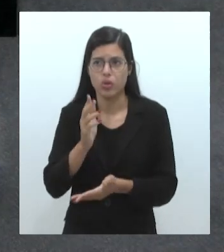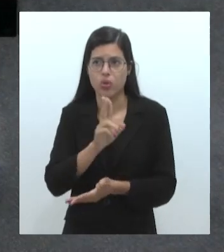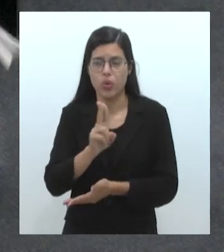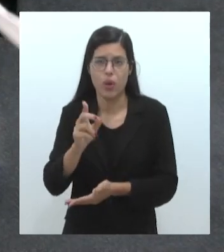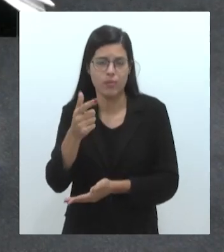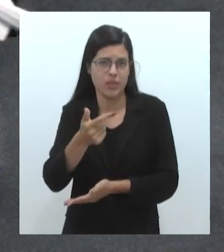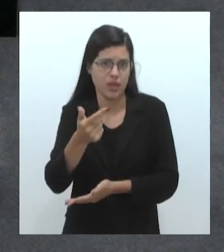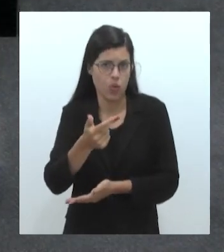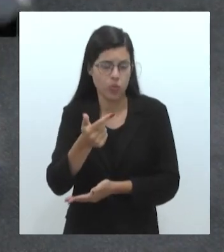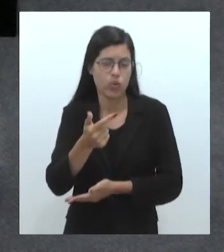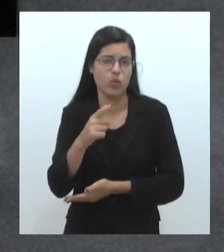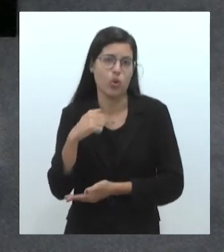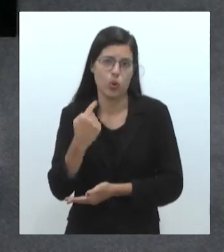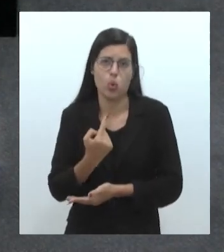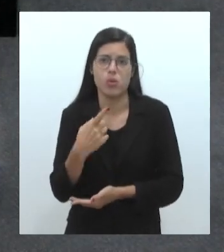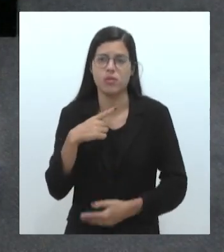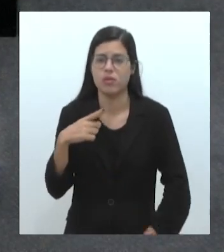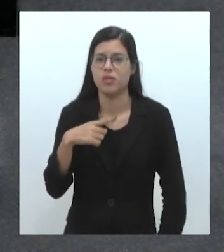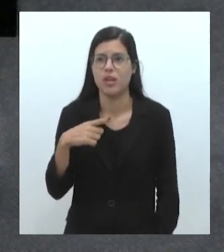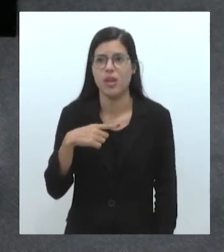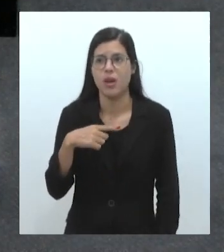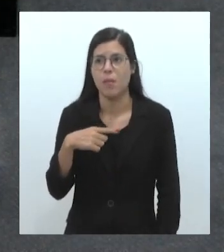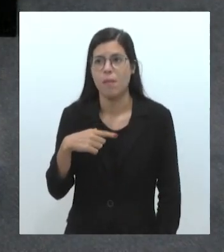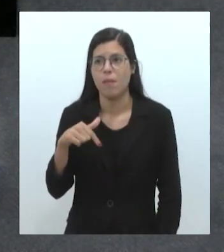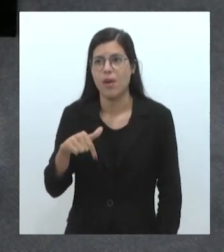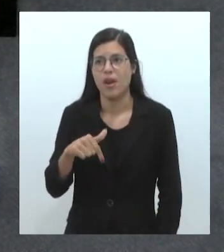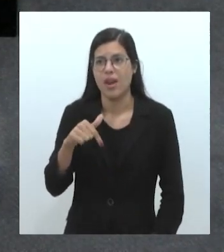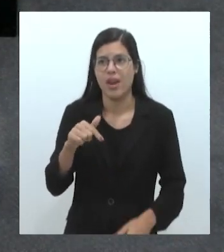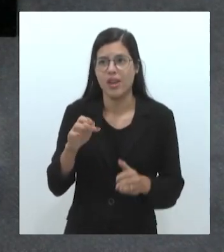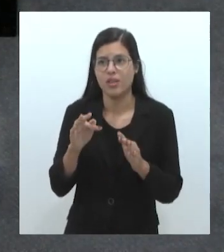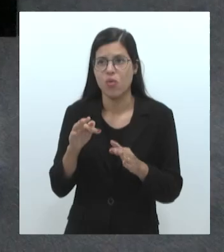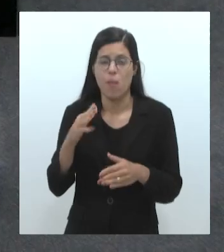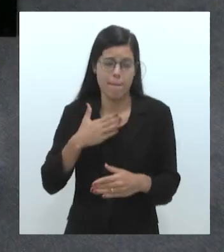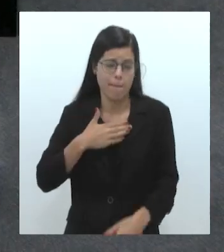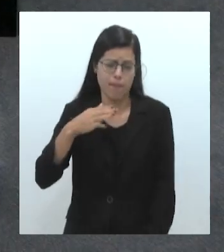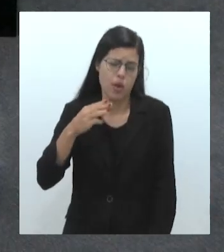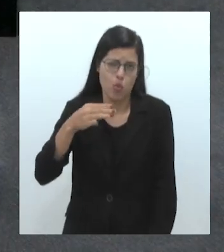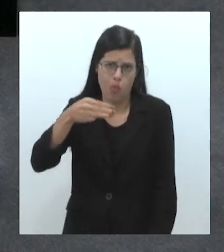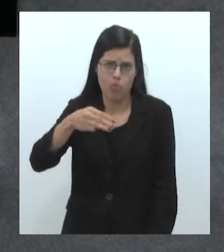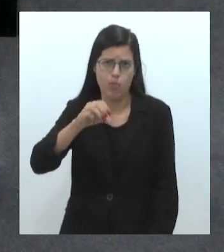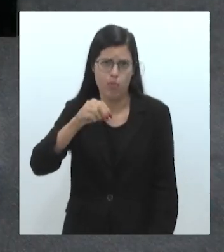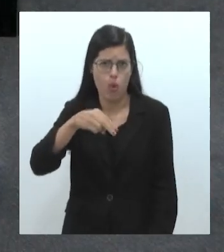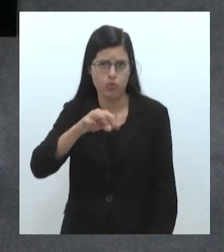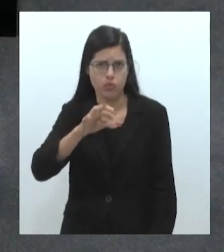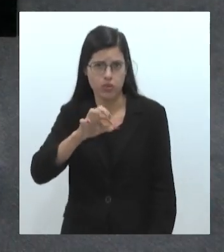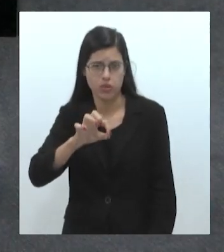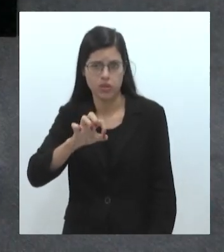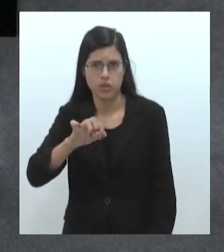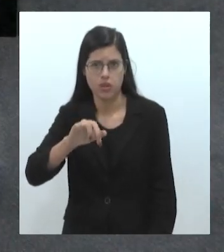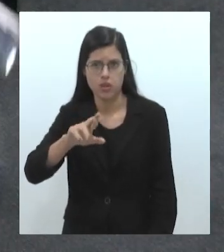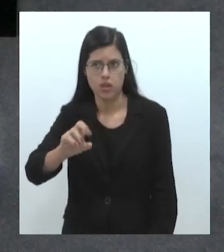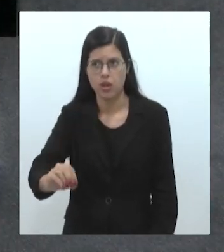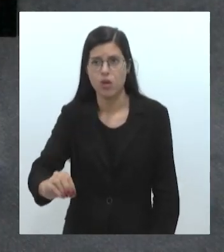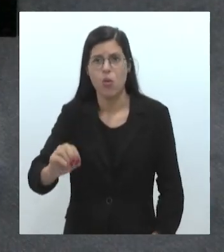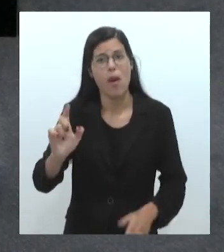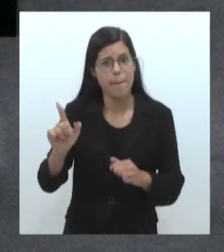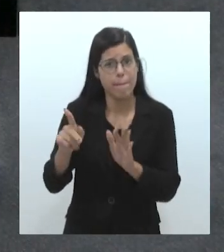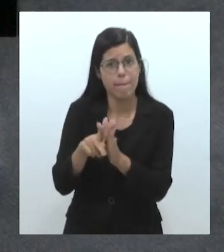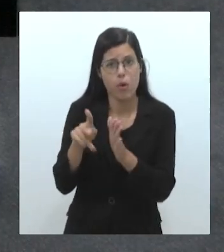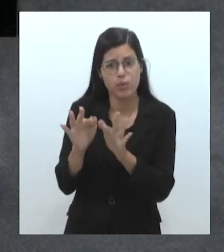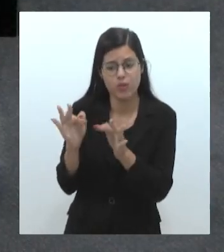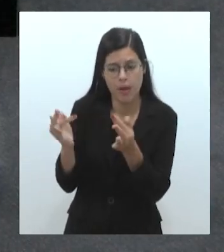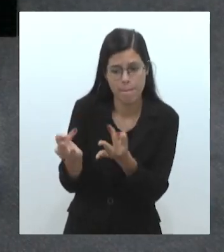das famílias que escravizaram as nossas famílias. O meu sobrenome Monteiro mesmo vem disso. Então, se eu fosse daquela época, eu também não